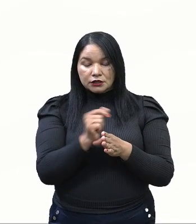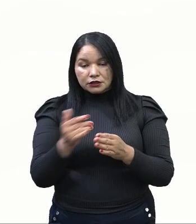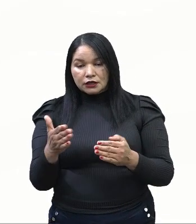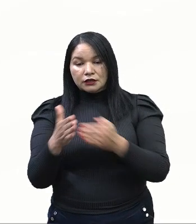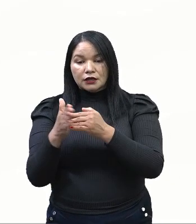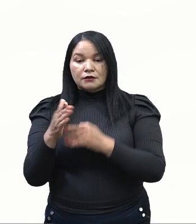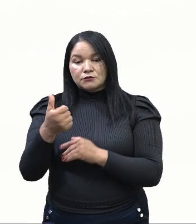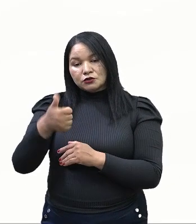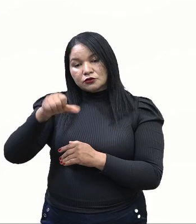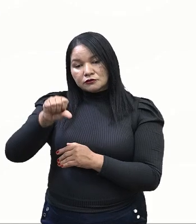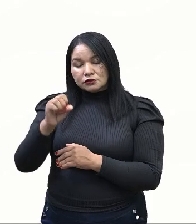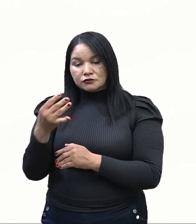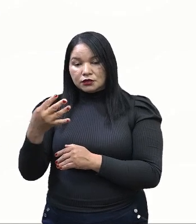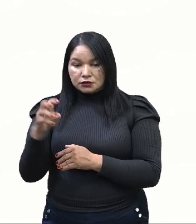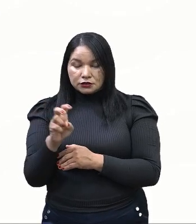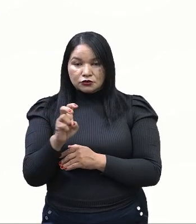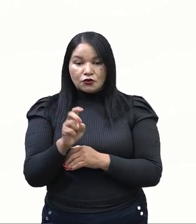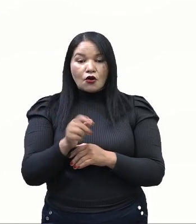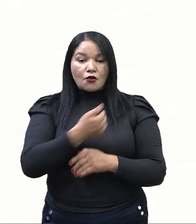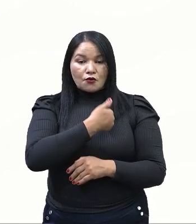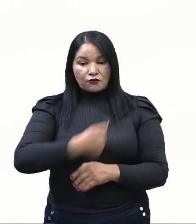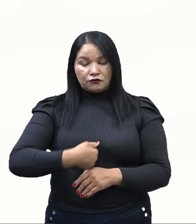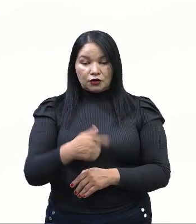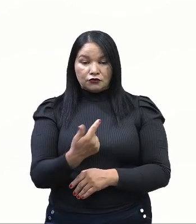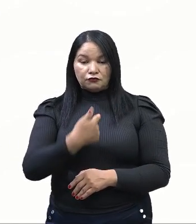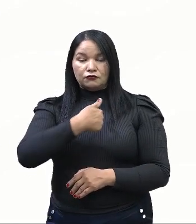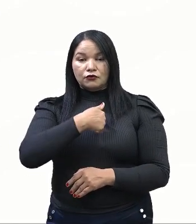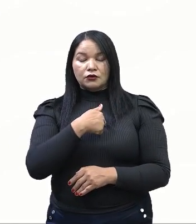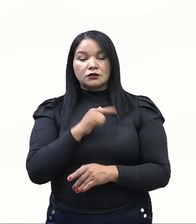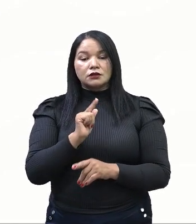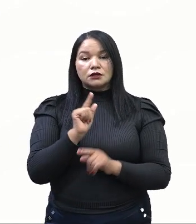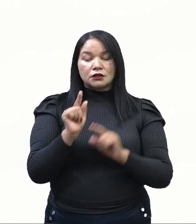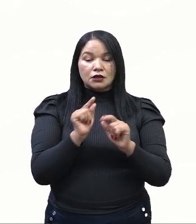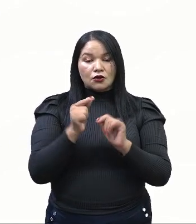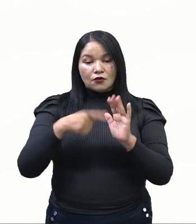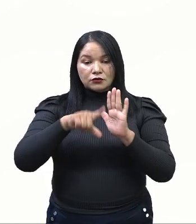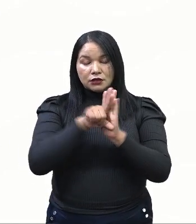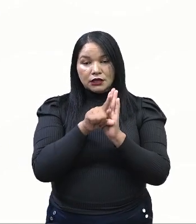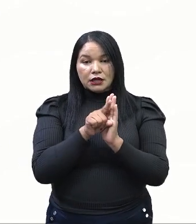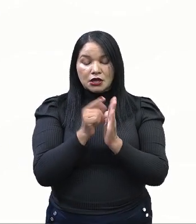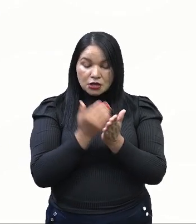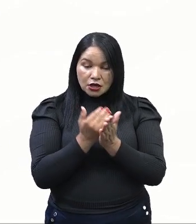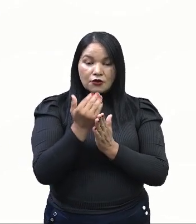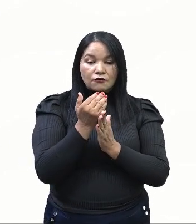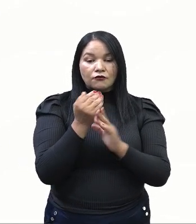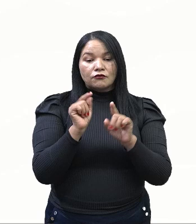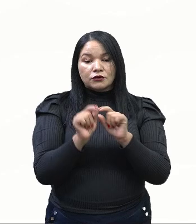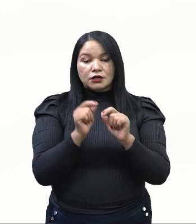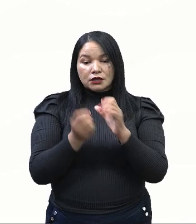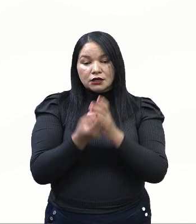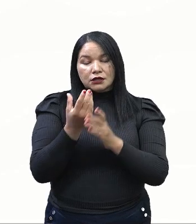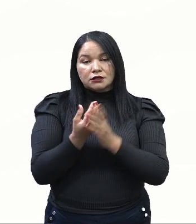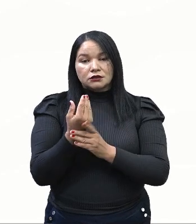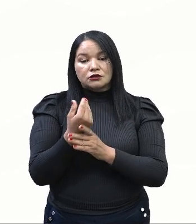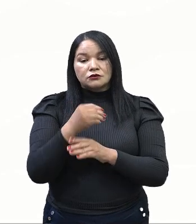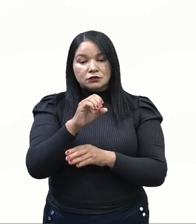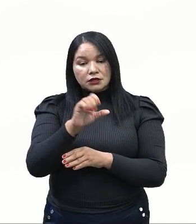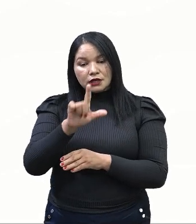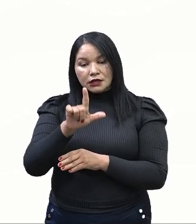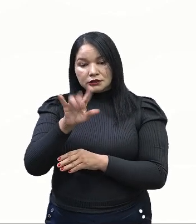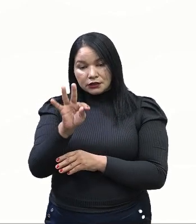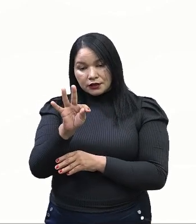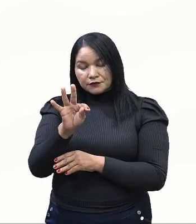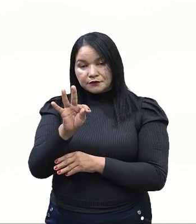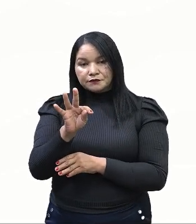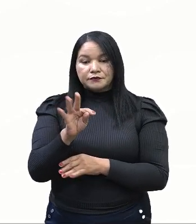1945. Durante o governo Vargas, houve avanços nas legislações trabalhistas, como a criação da Consolidação das